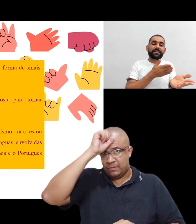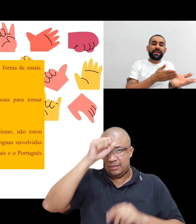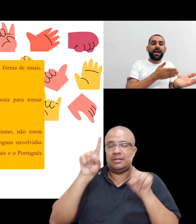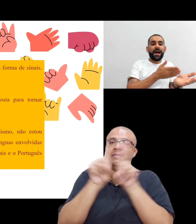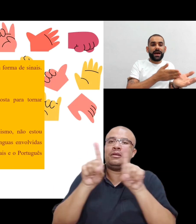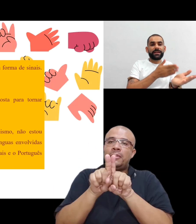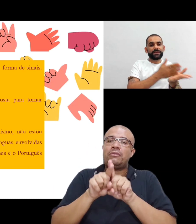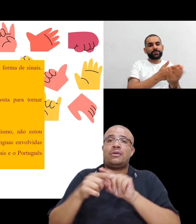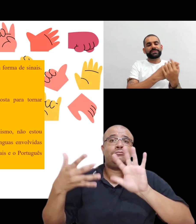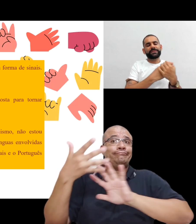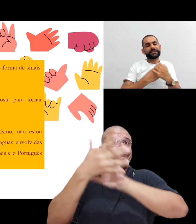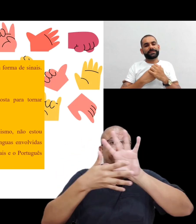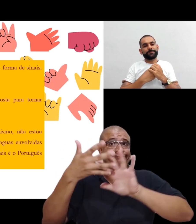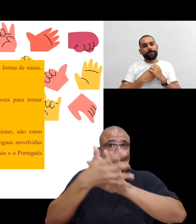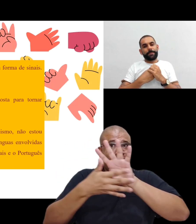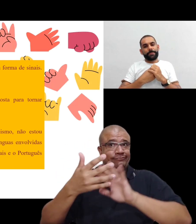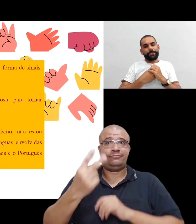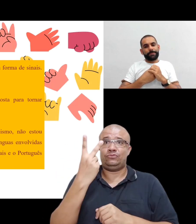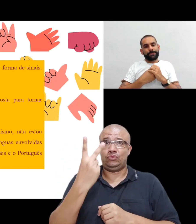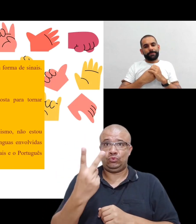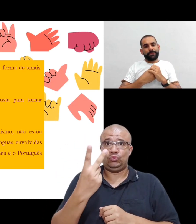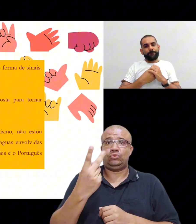ela vai aprender a língua de sinais.